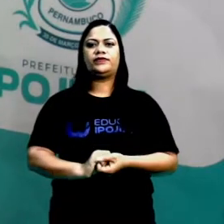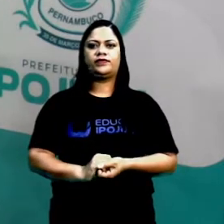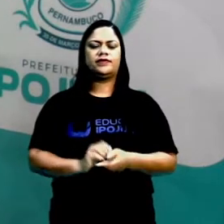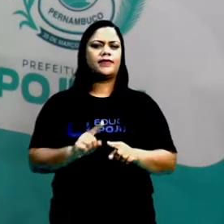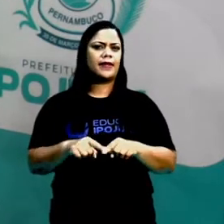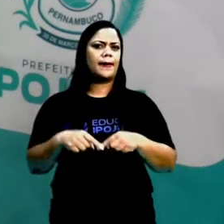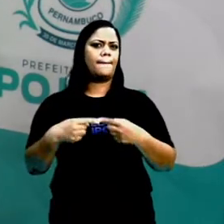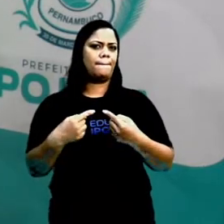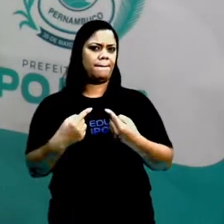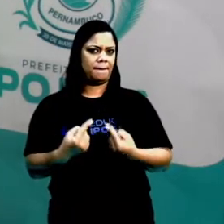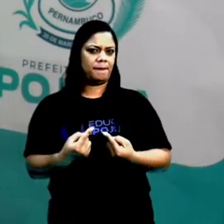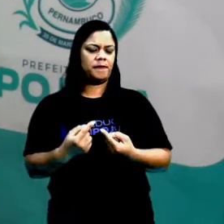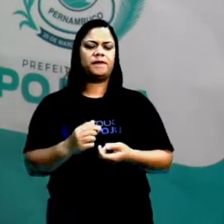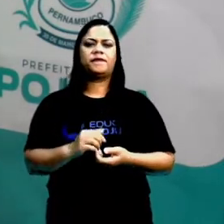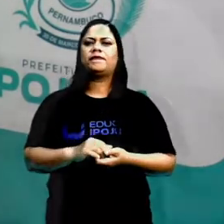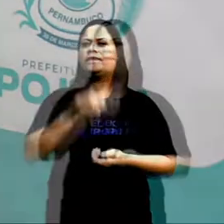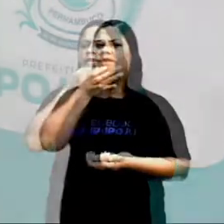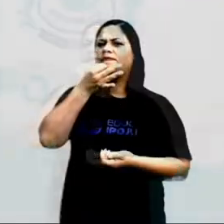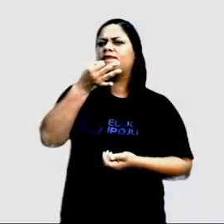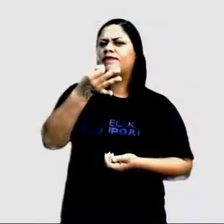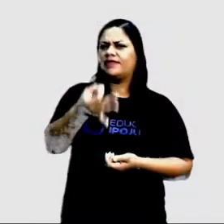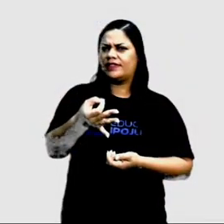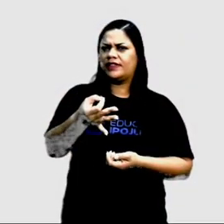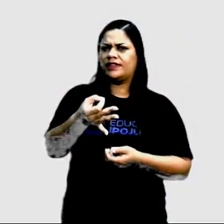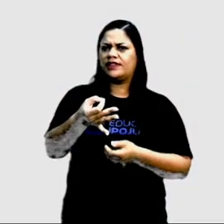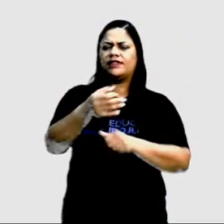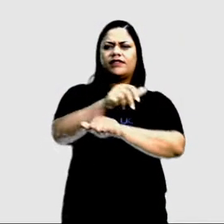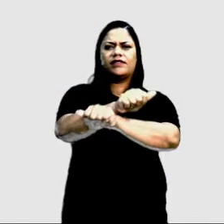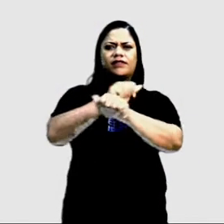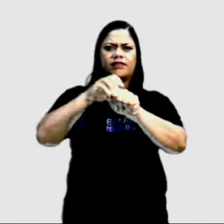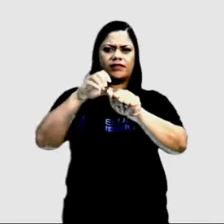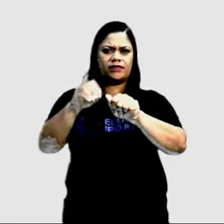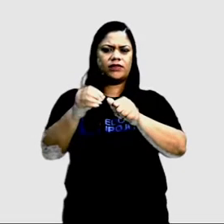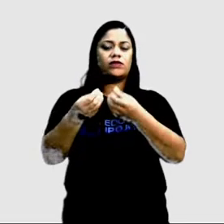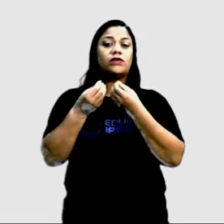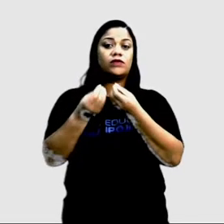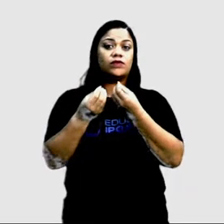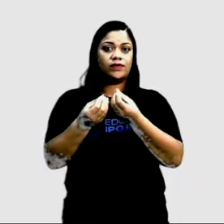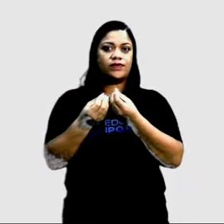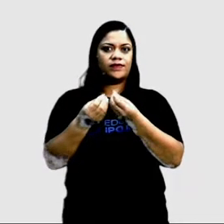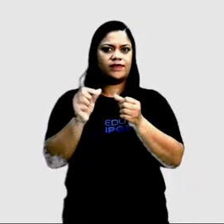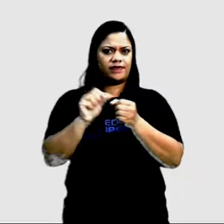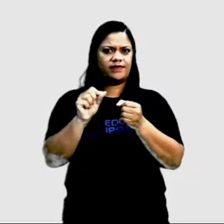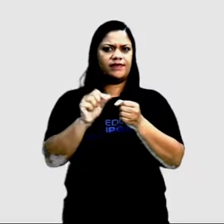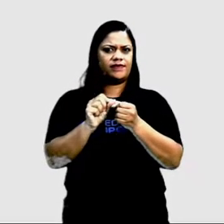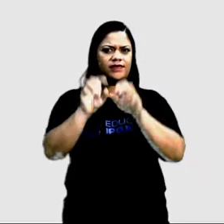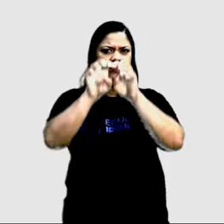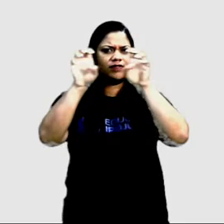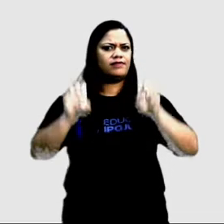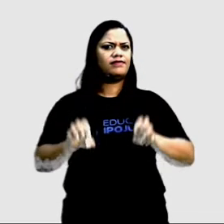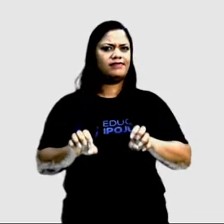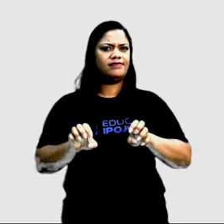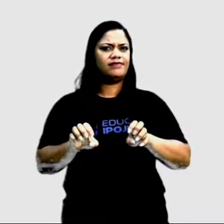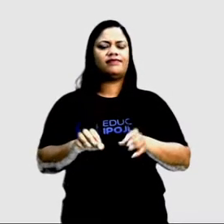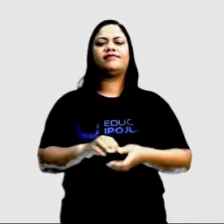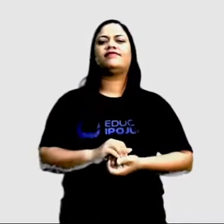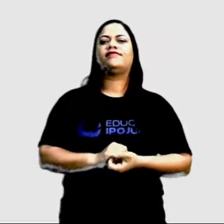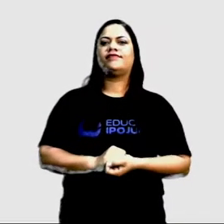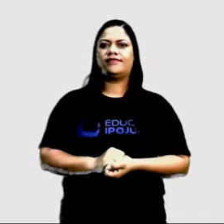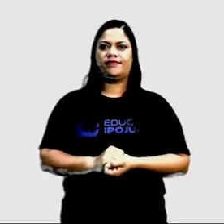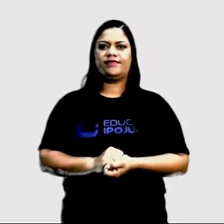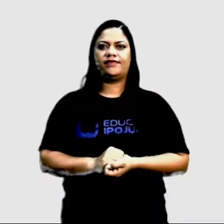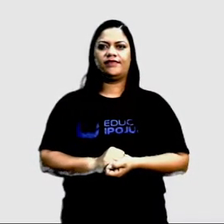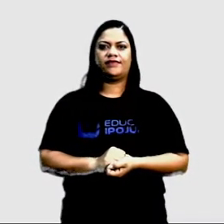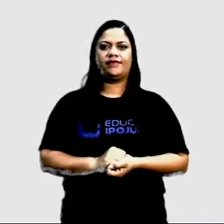Mas um artigo de opinião, como é? Como é a sua estrutura? Como seria essa estrutura dos artigos de opinião?